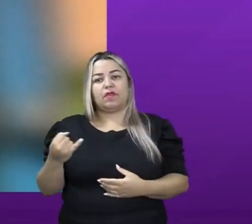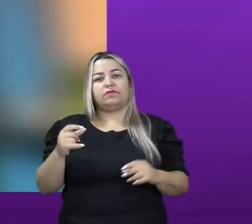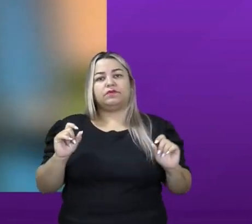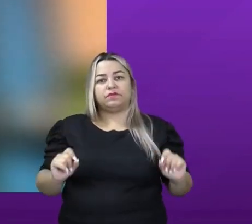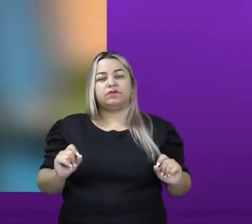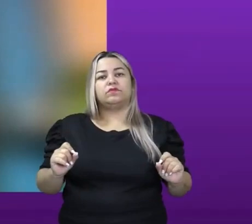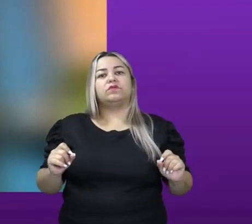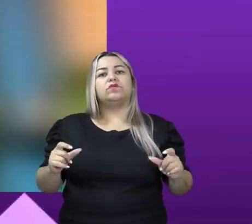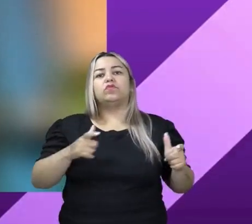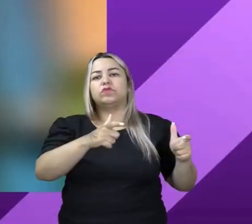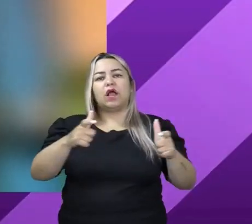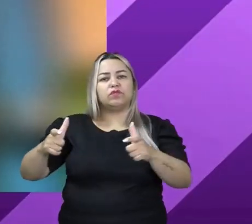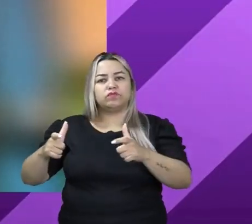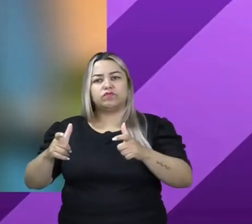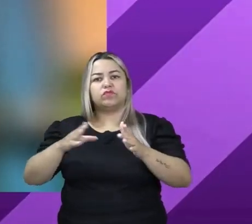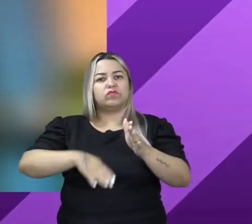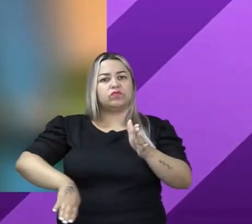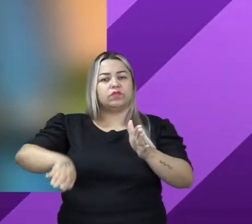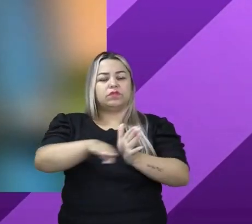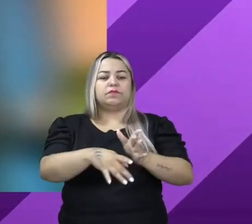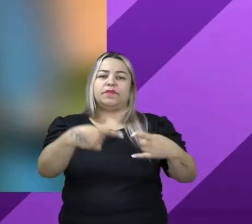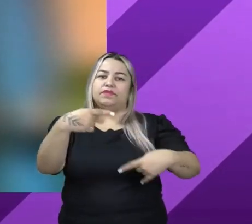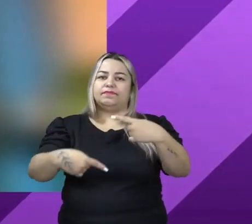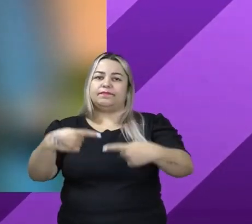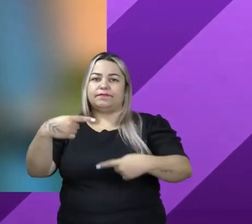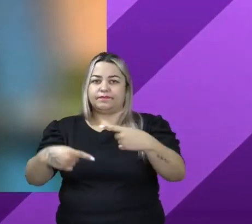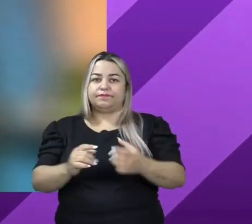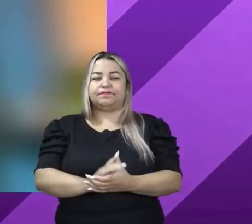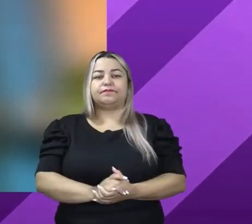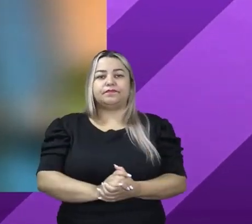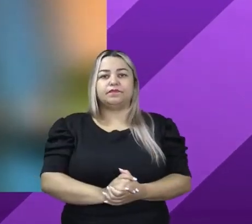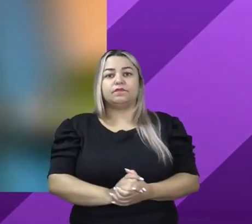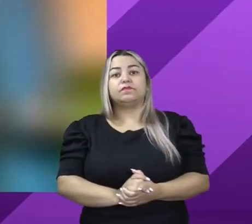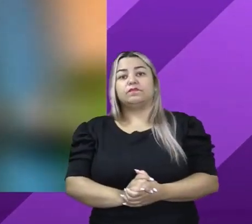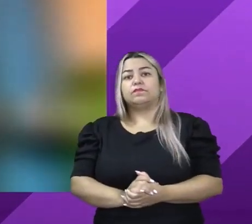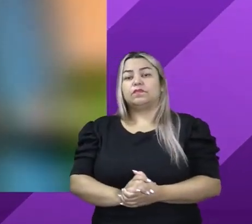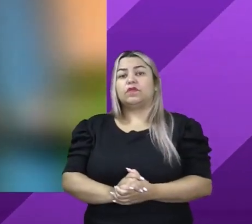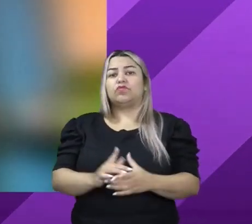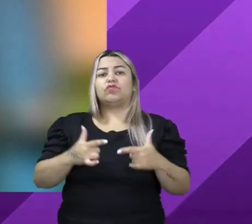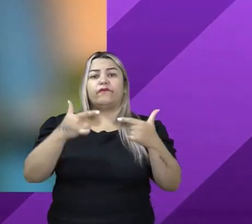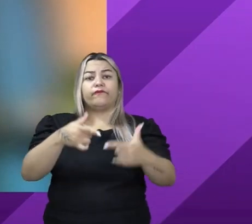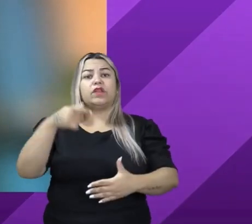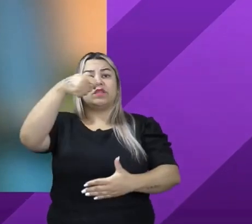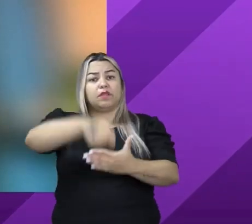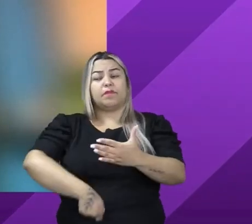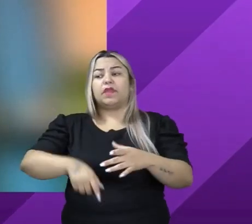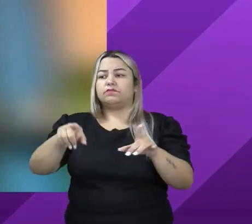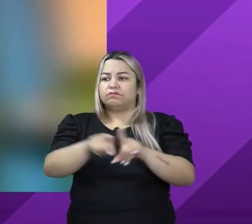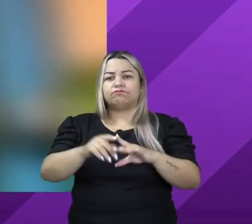gente chega nesse espaço, a gente debata essas questões, né? Que a gente enfrente as questões